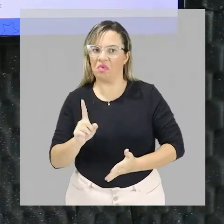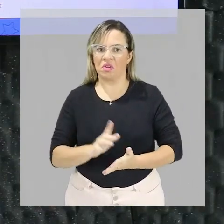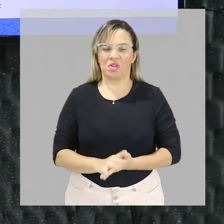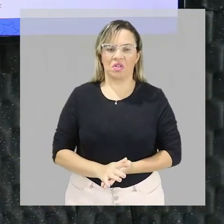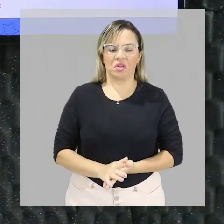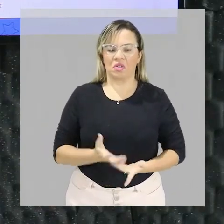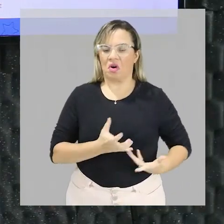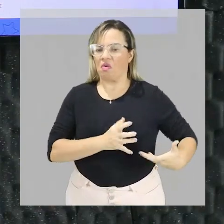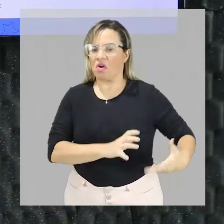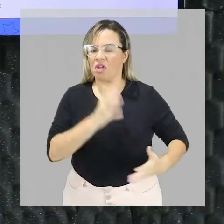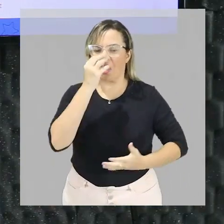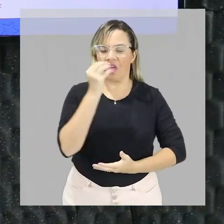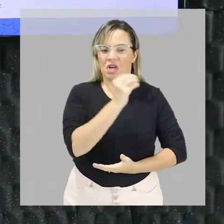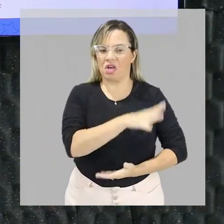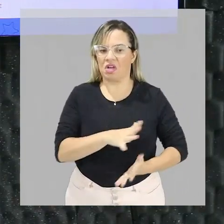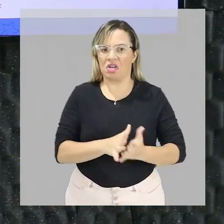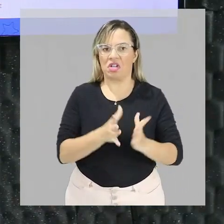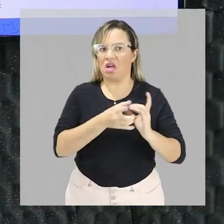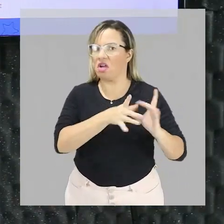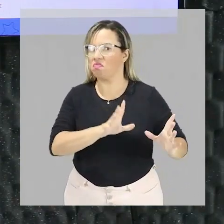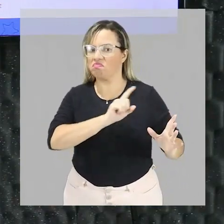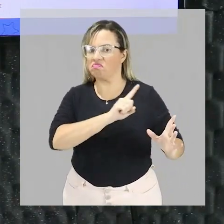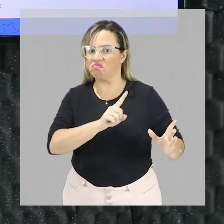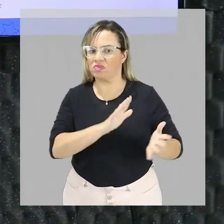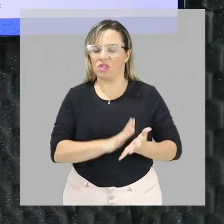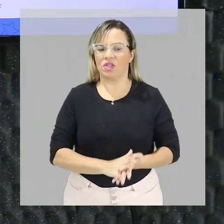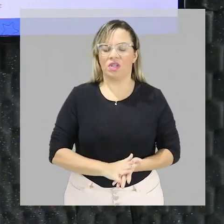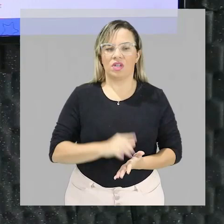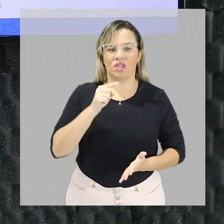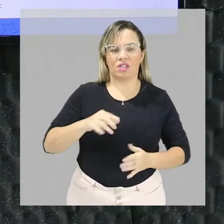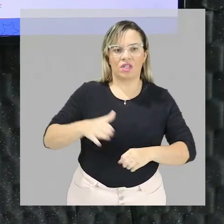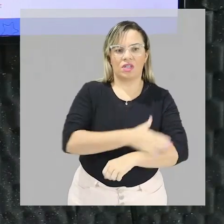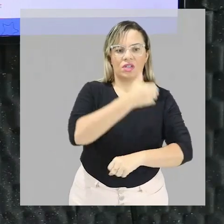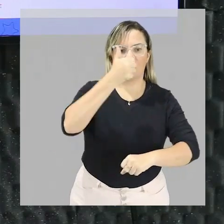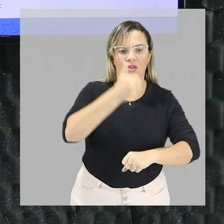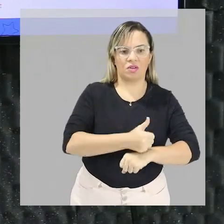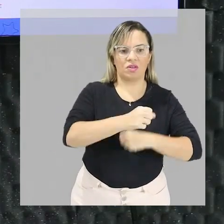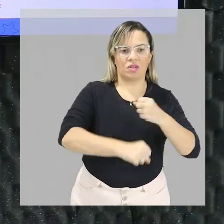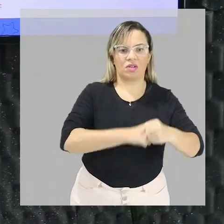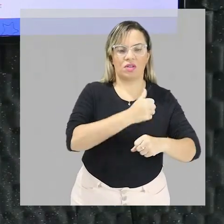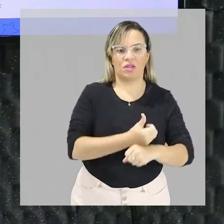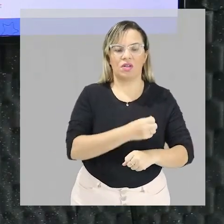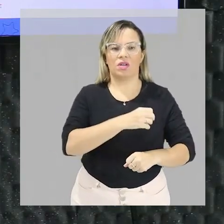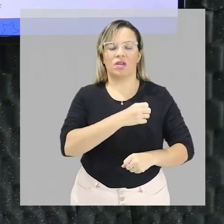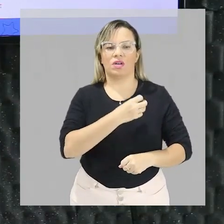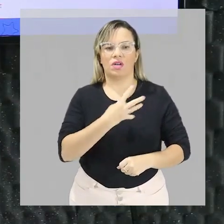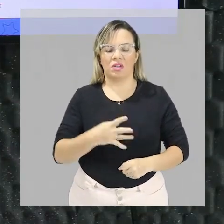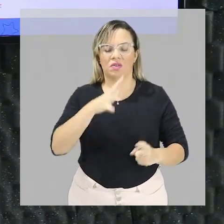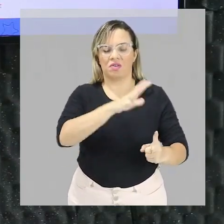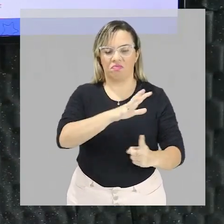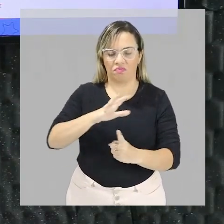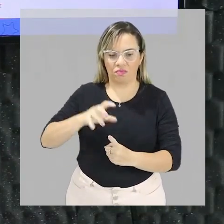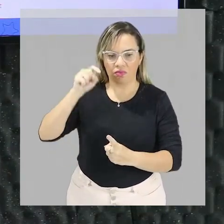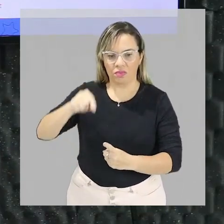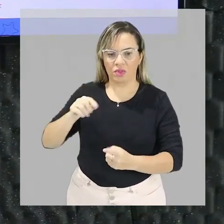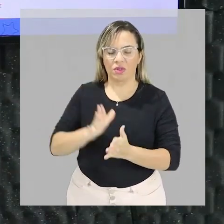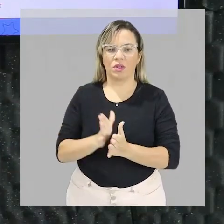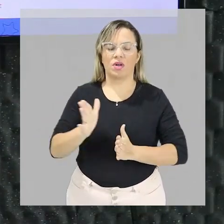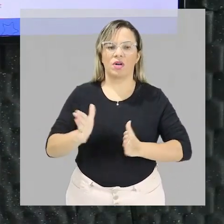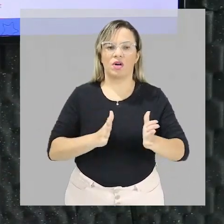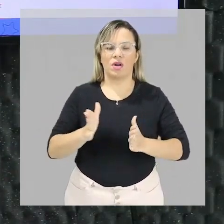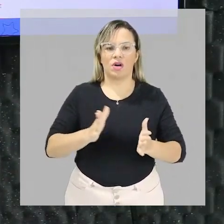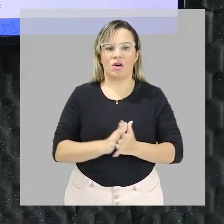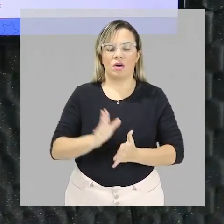já vem se estabelecendo desde o golpe de 64. Observe que a época do Brasil, ame ou